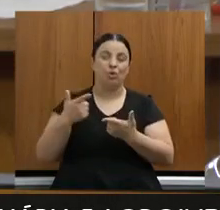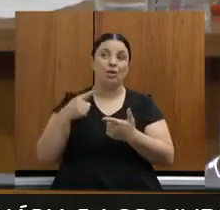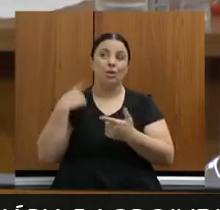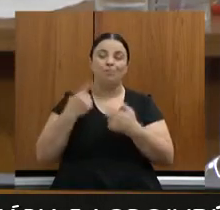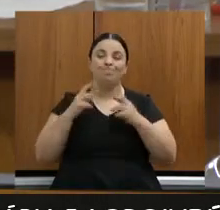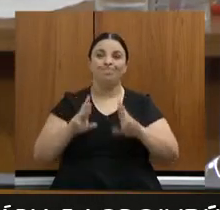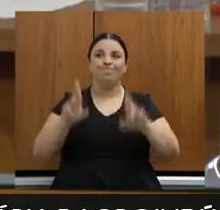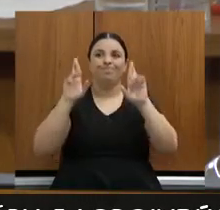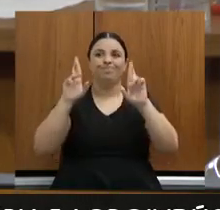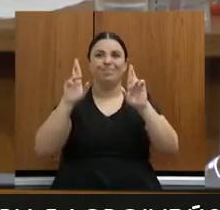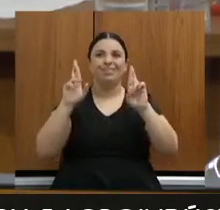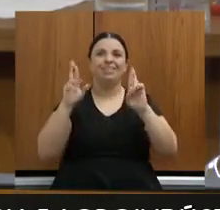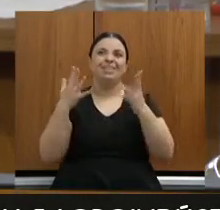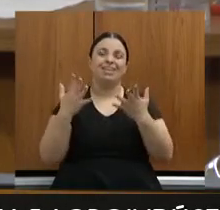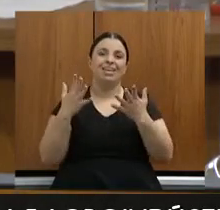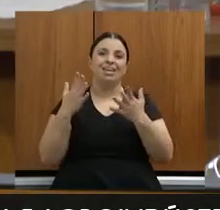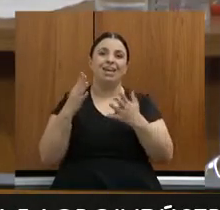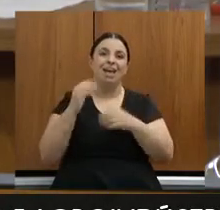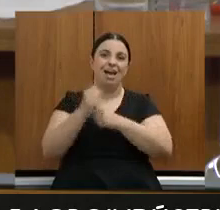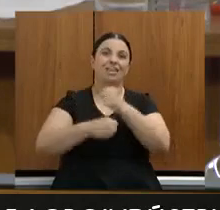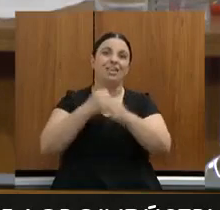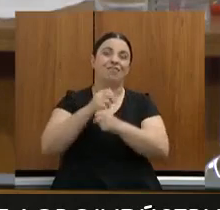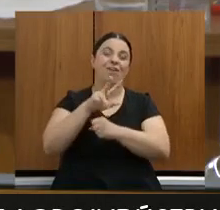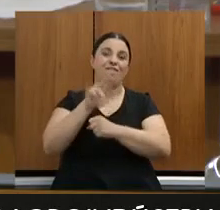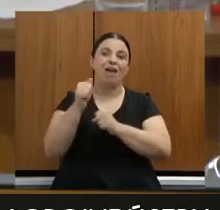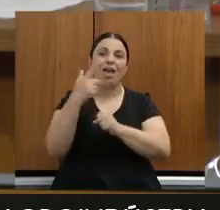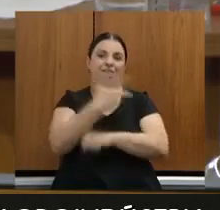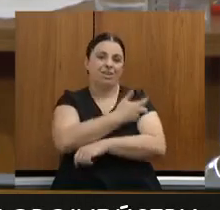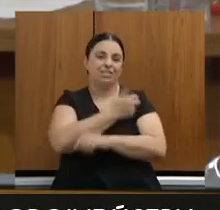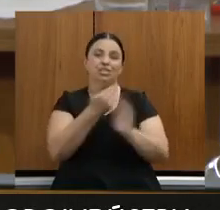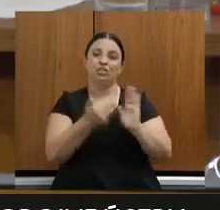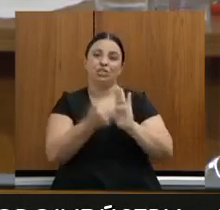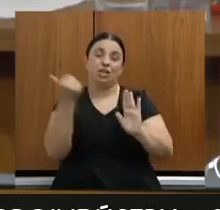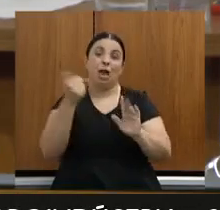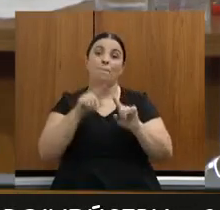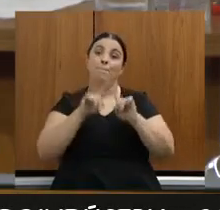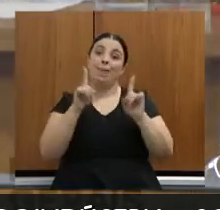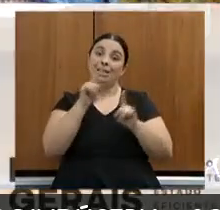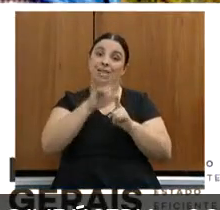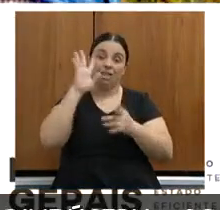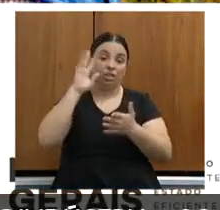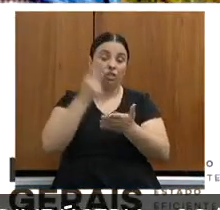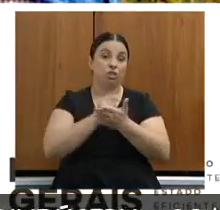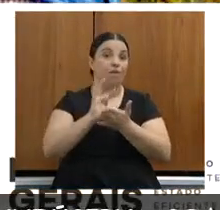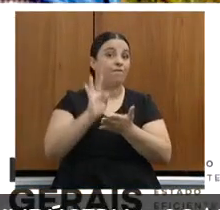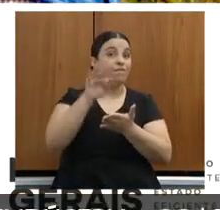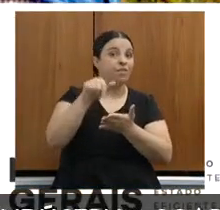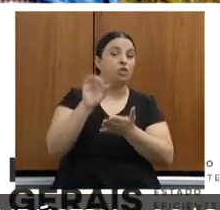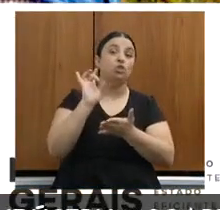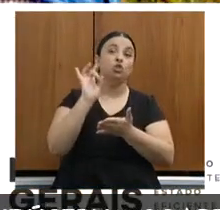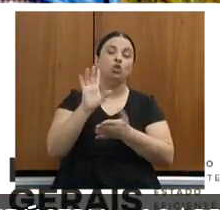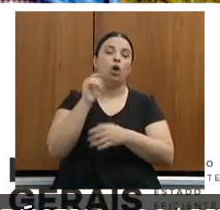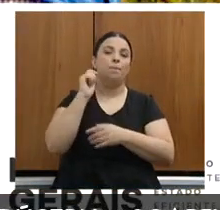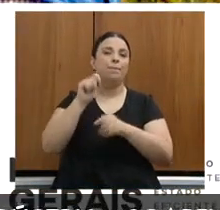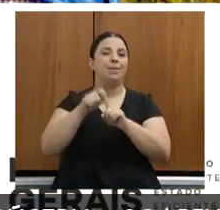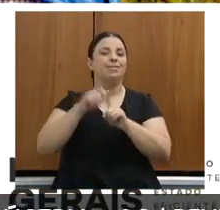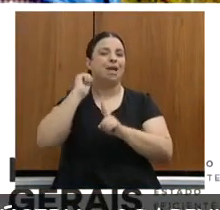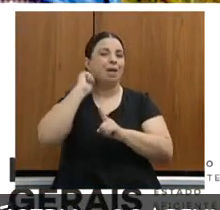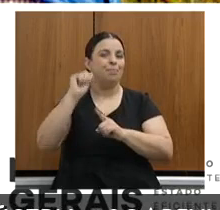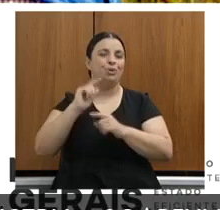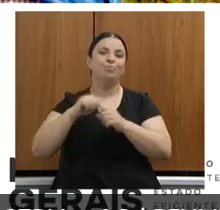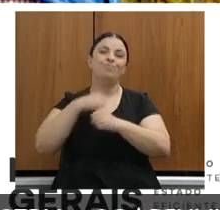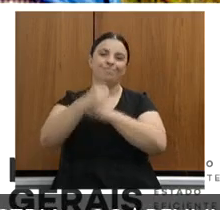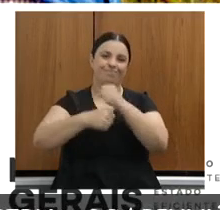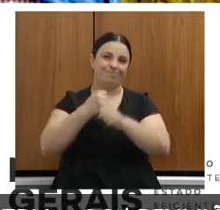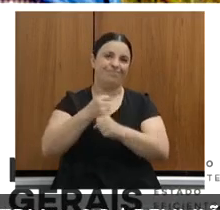fazer a tão sonhada retirada mas esse a decisão final só será tomada no mês de Abril do ano que vem e